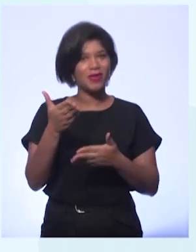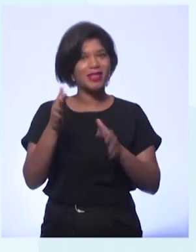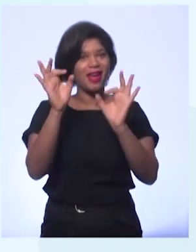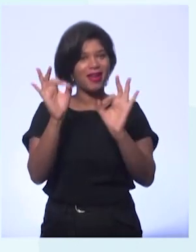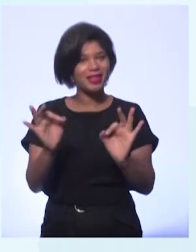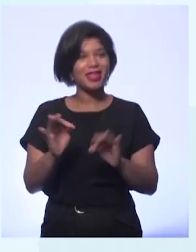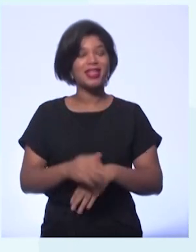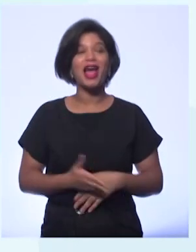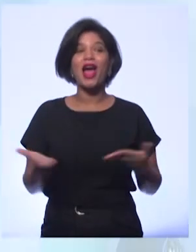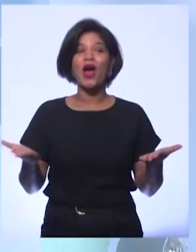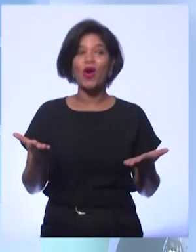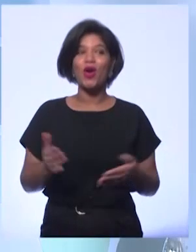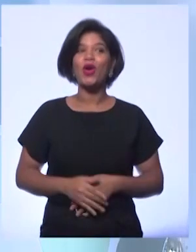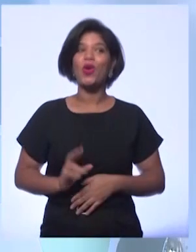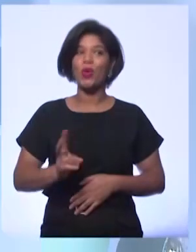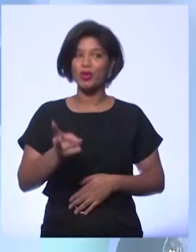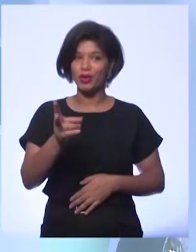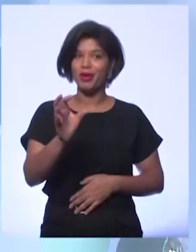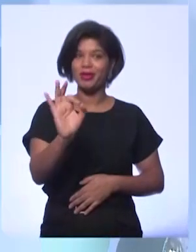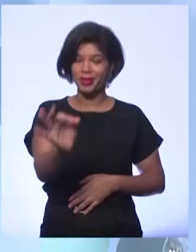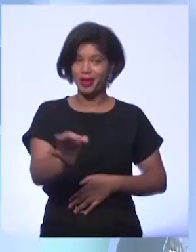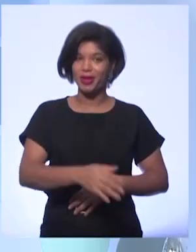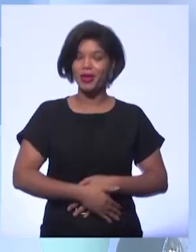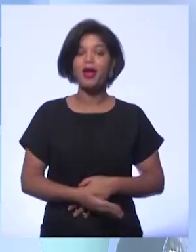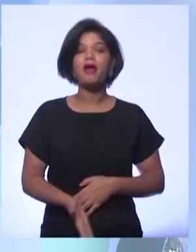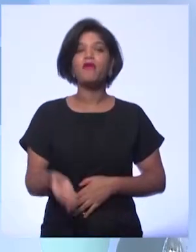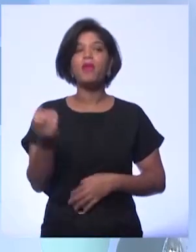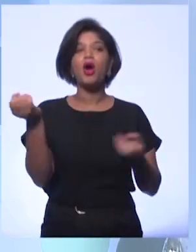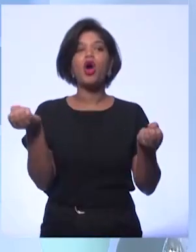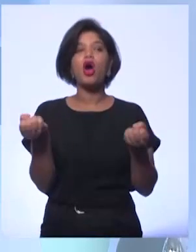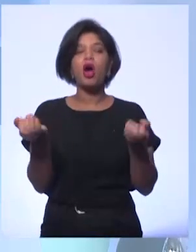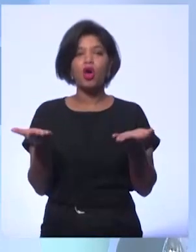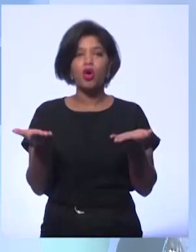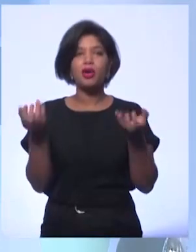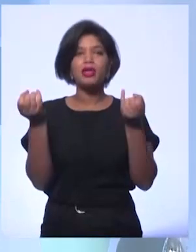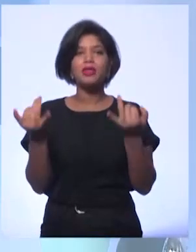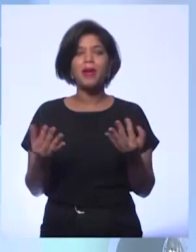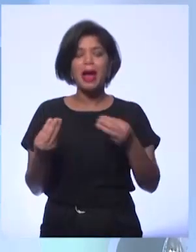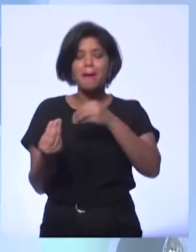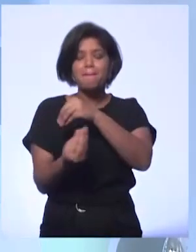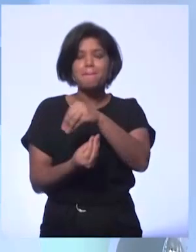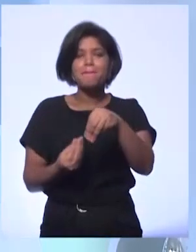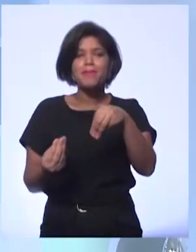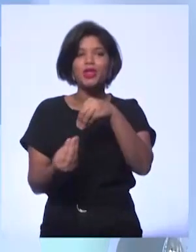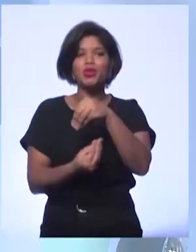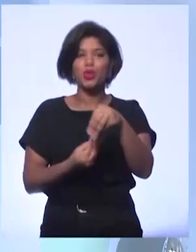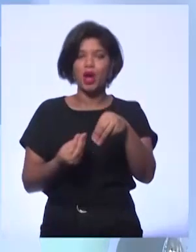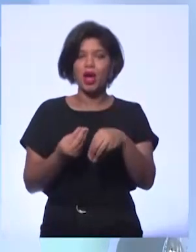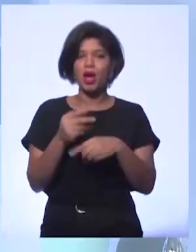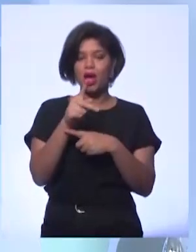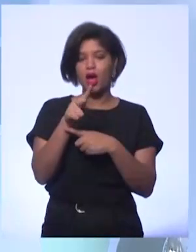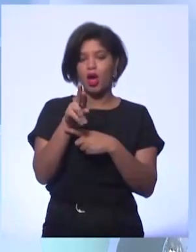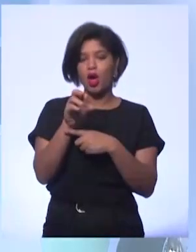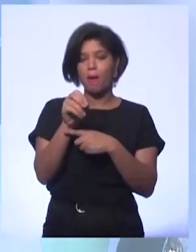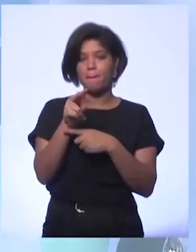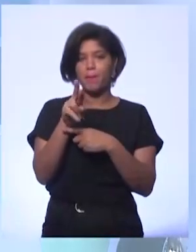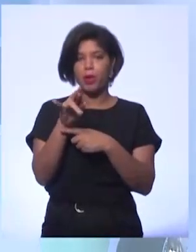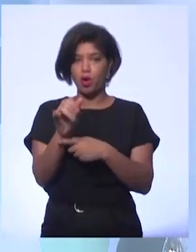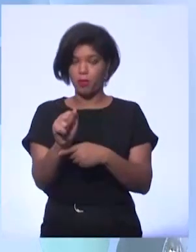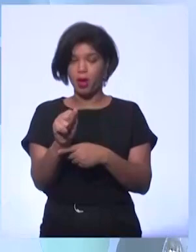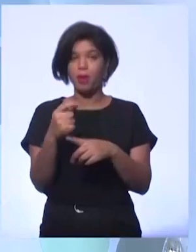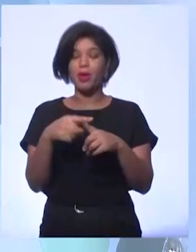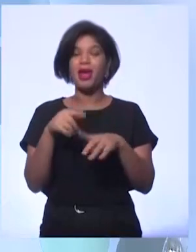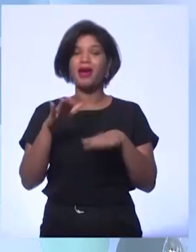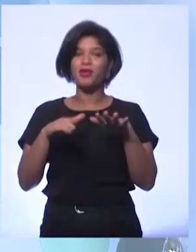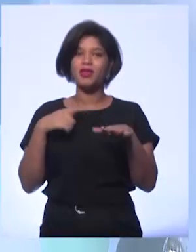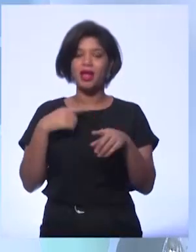acertado, porque agora a gente vai continuar, certo? A gente vai falar um pouquinho agora da forma mista da fração imprópria. Então, em muitos casos, quando você encontra uma